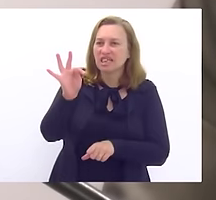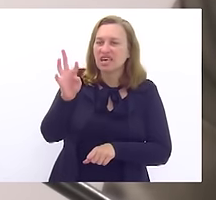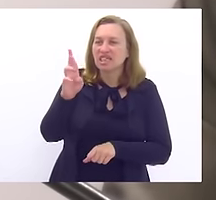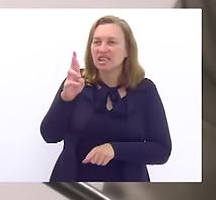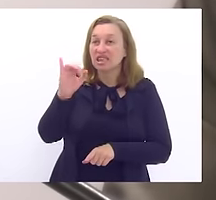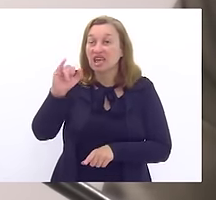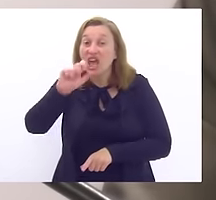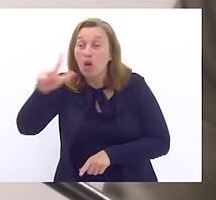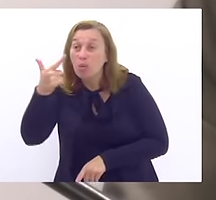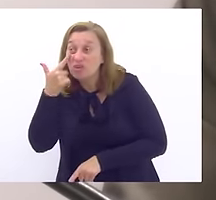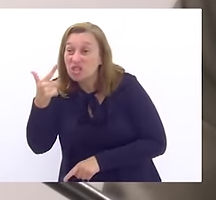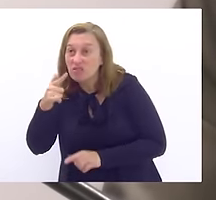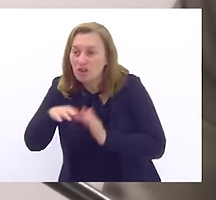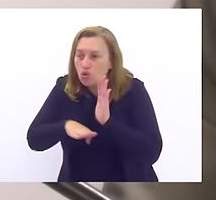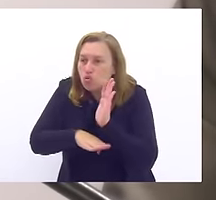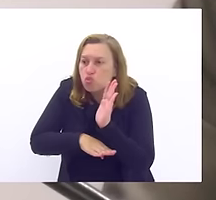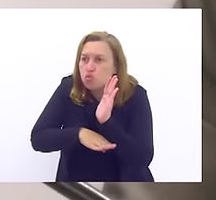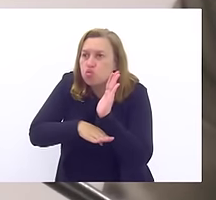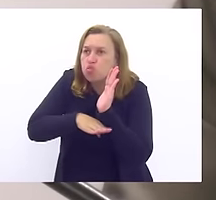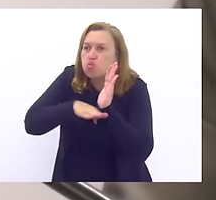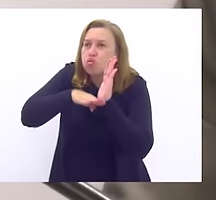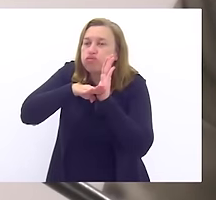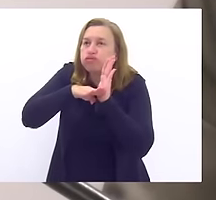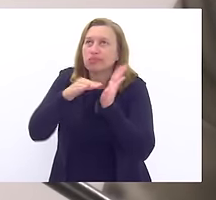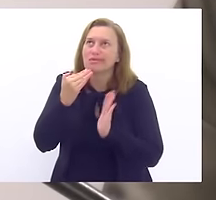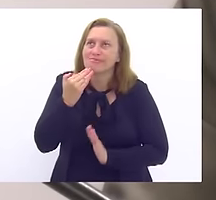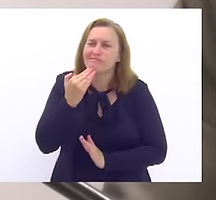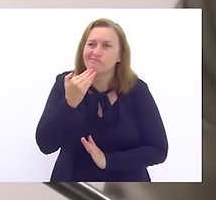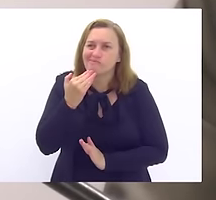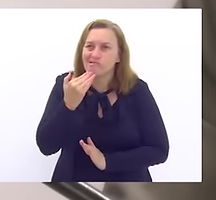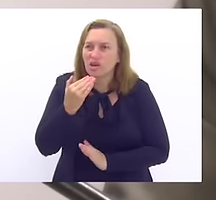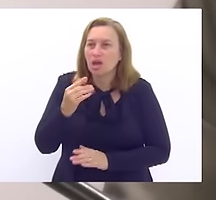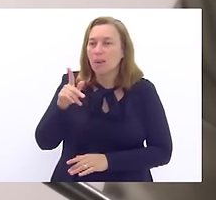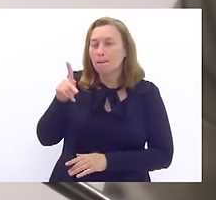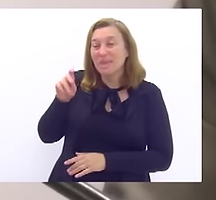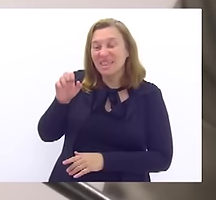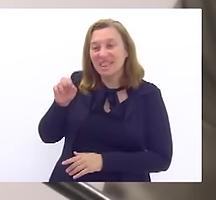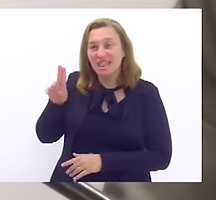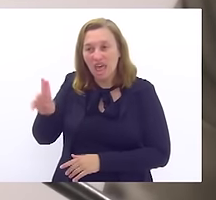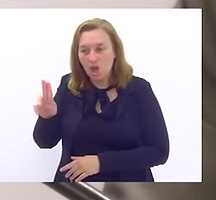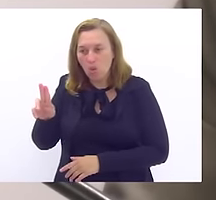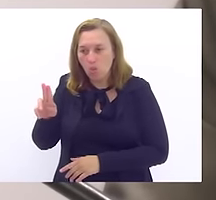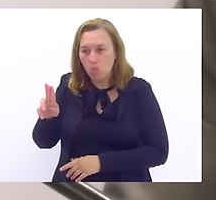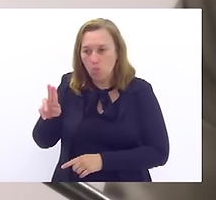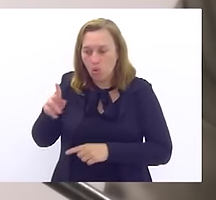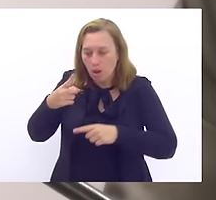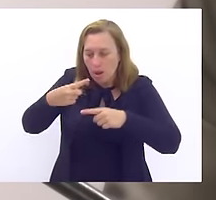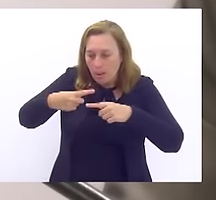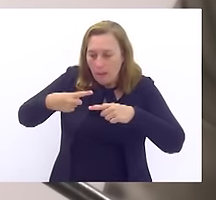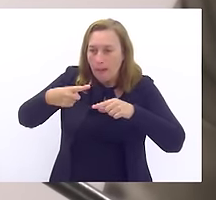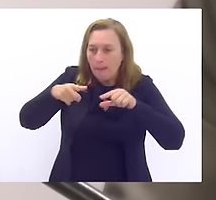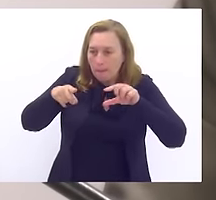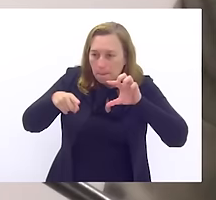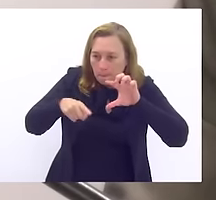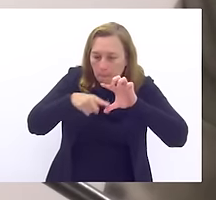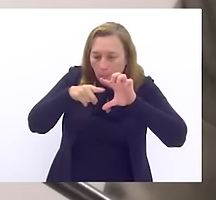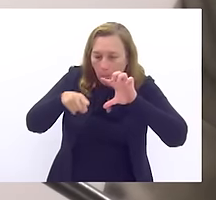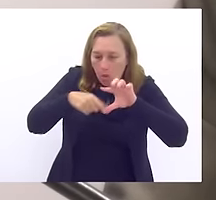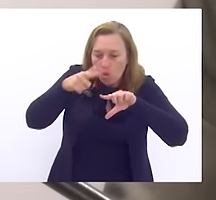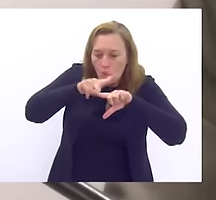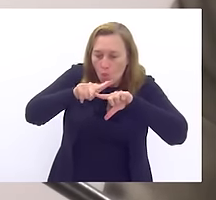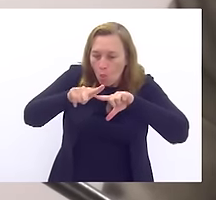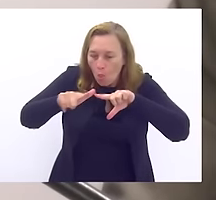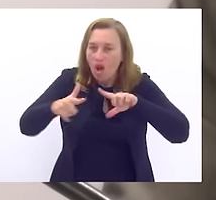você ver Os elevadores que não estão funcionando para você ver os pneus carecas para-brisa quebrado conservação meu amigo